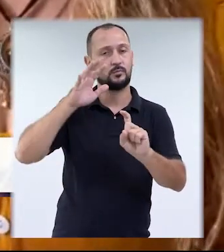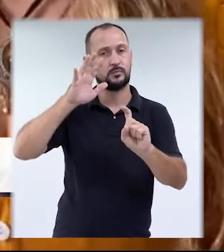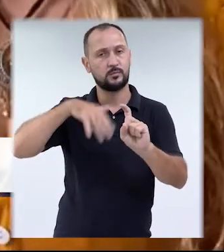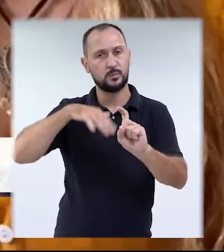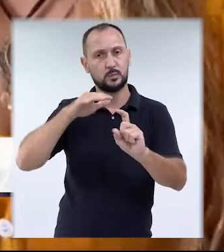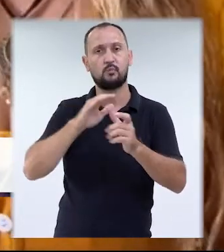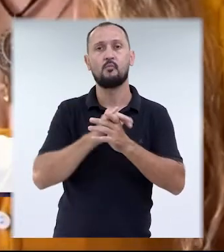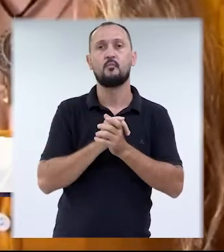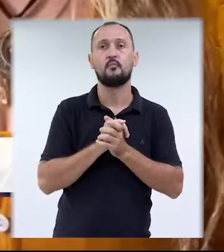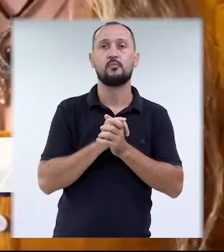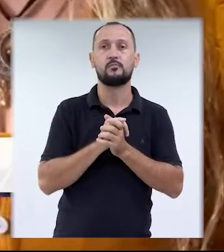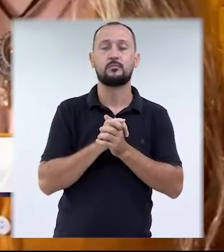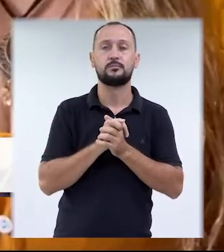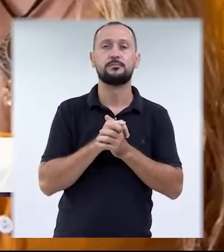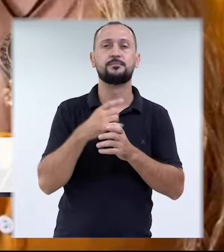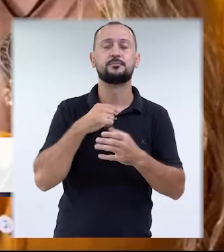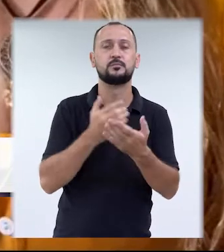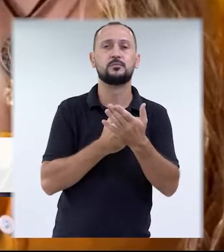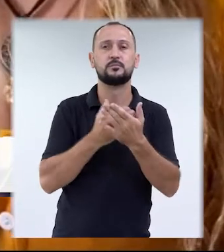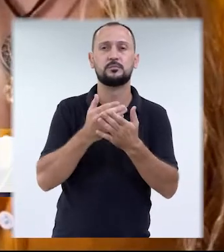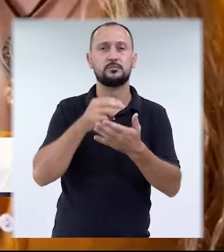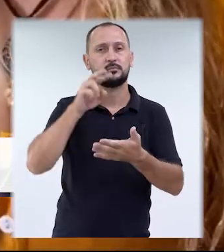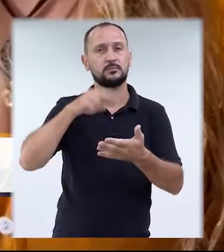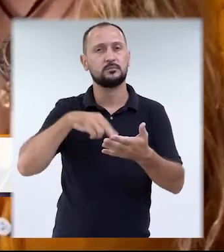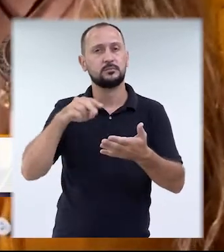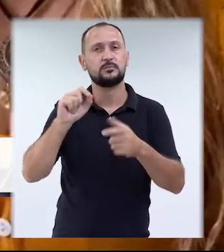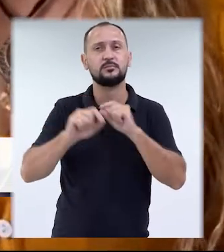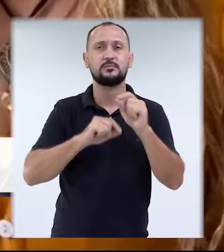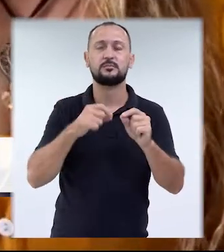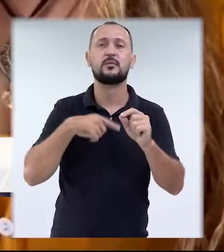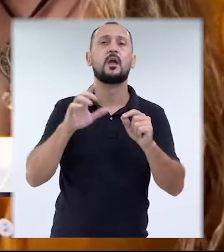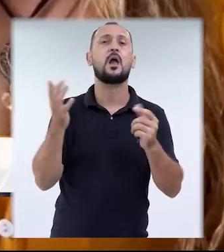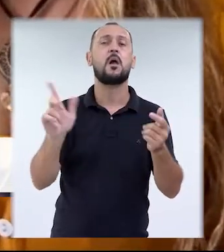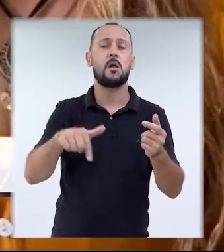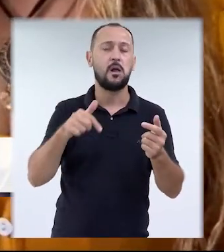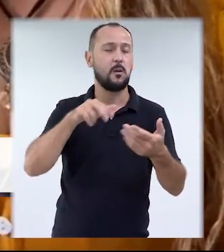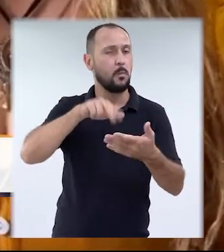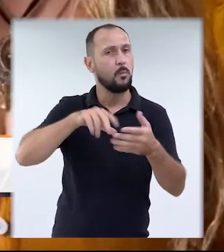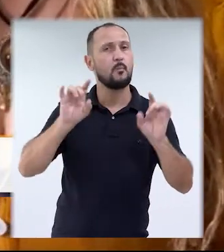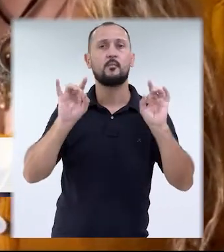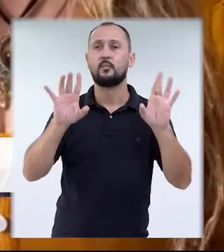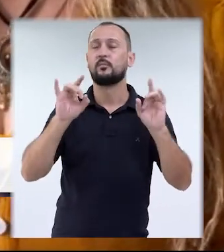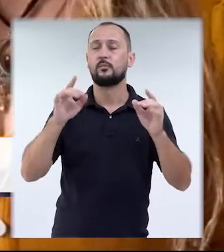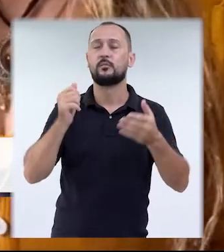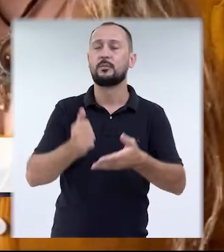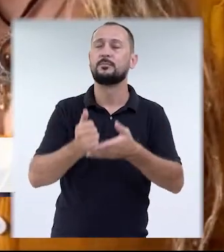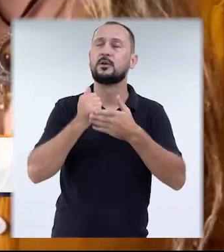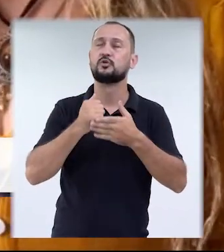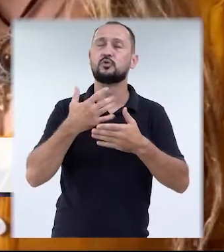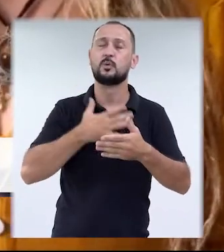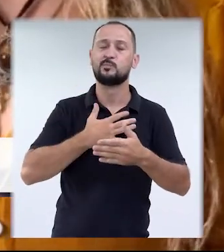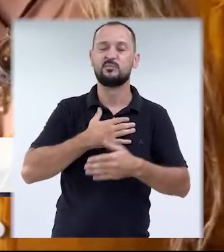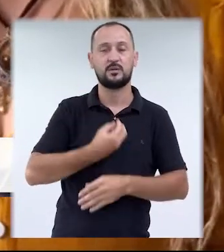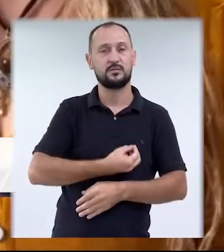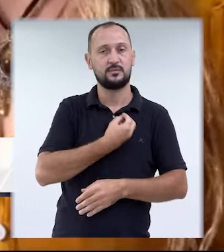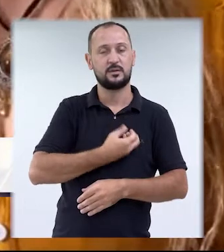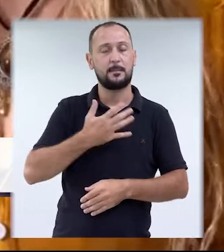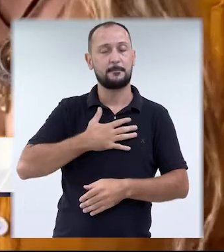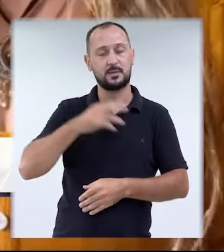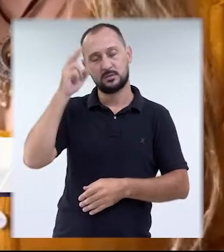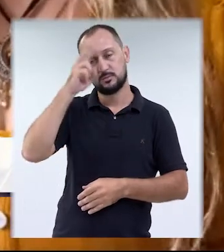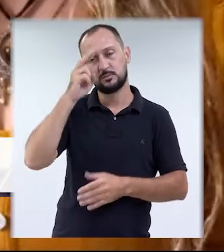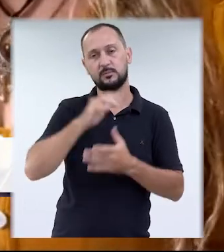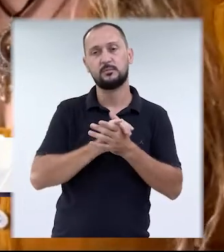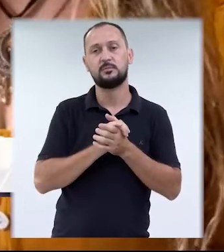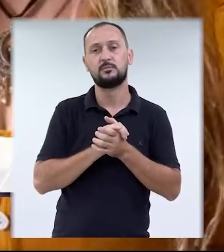identifiquei muito, né, quando eu comecei a ler. Teve um ponto em especial que marcou muito a minha vida, que marcou a minha história,